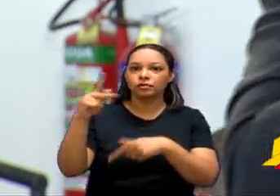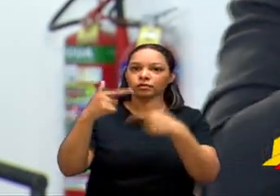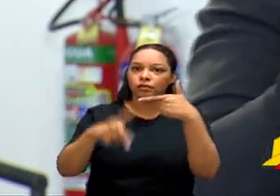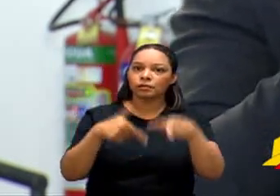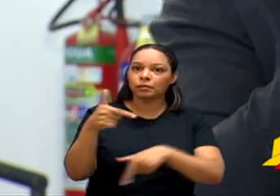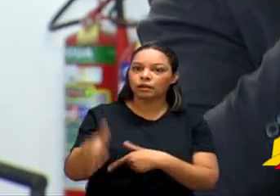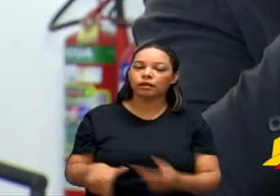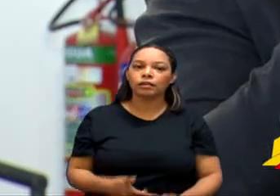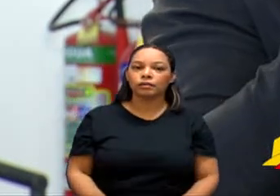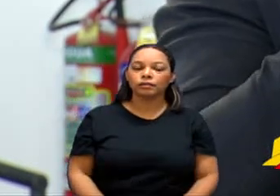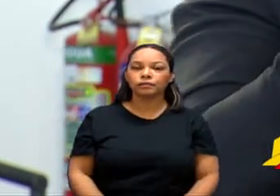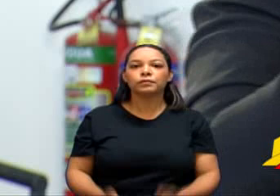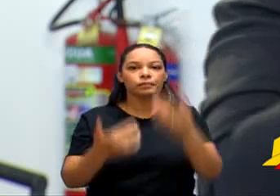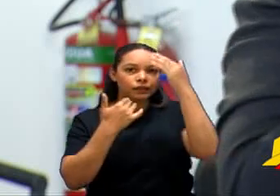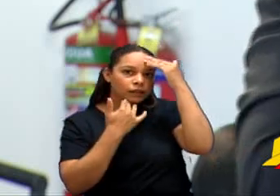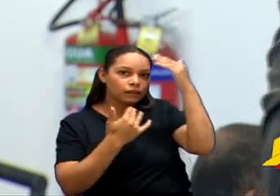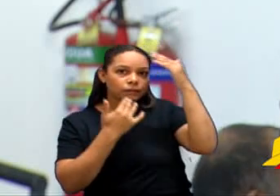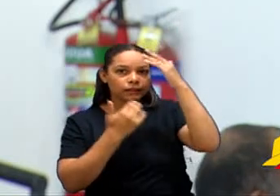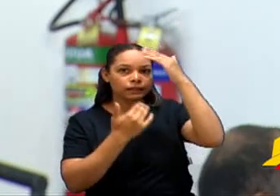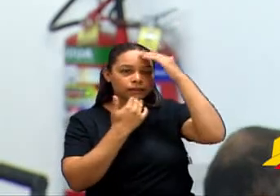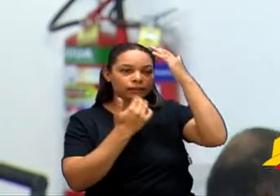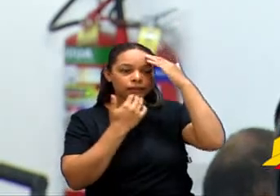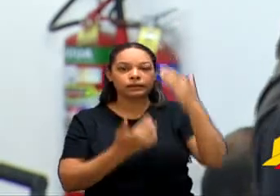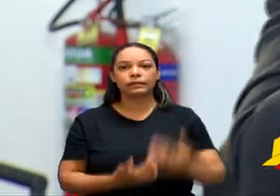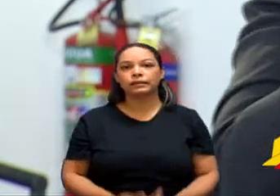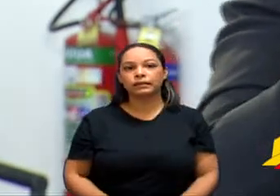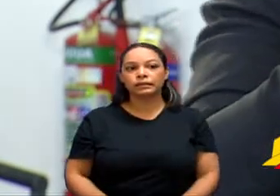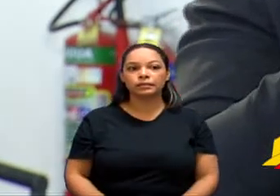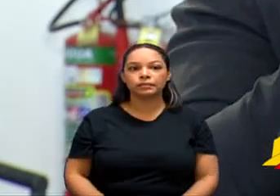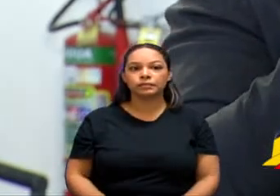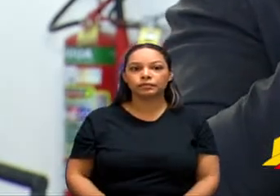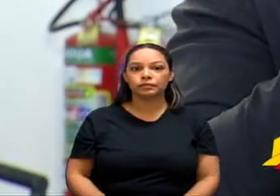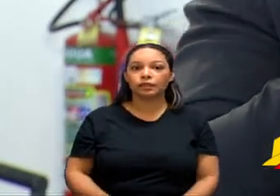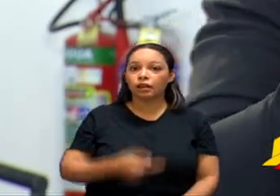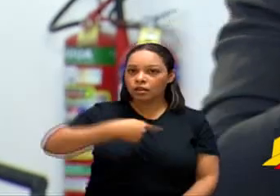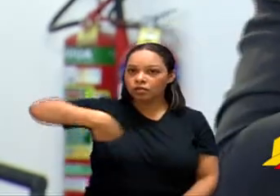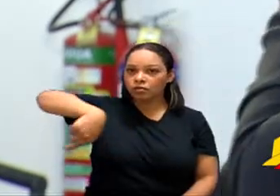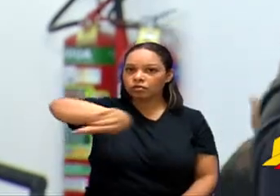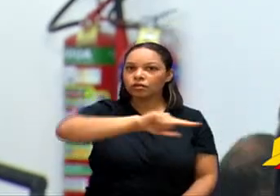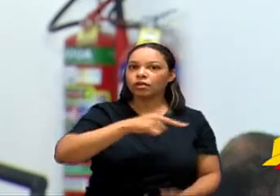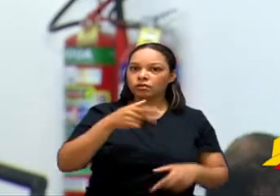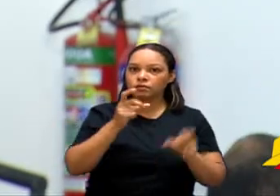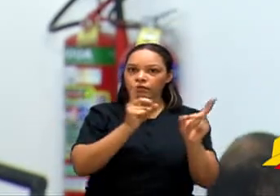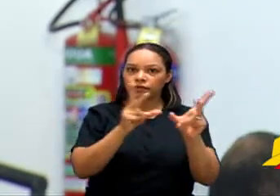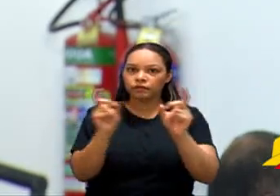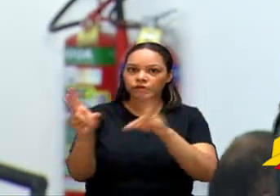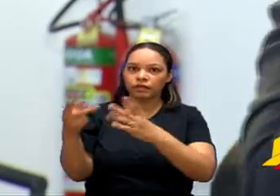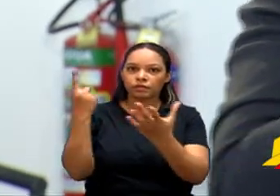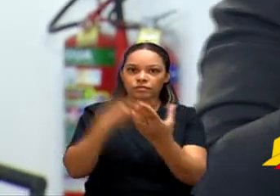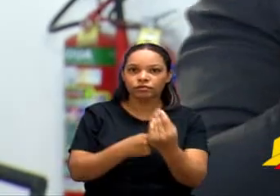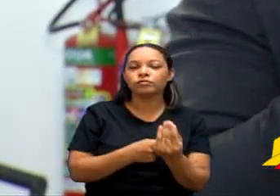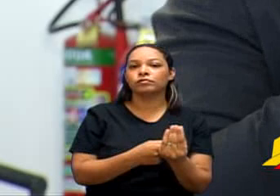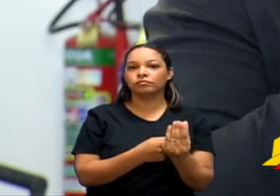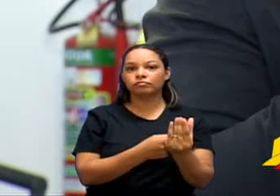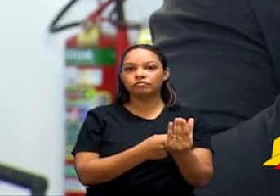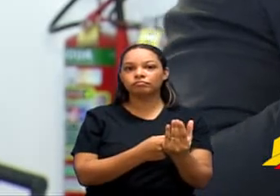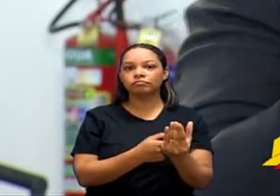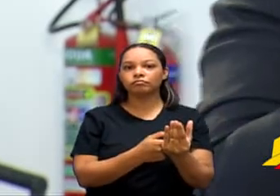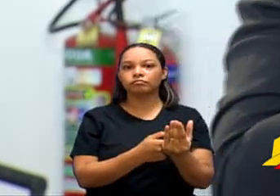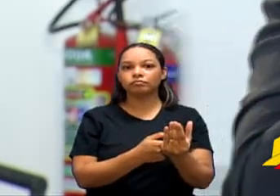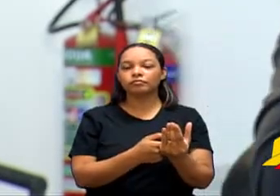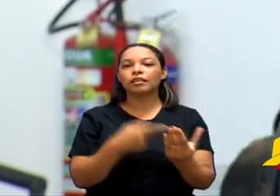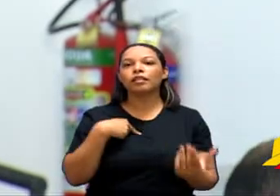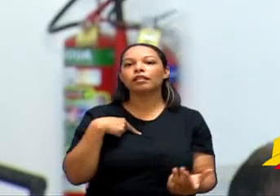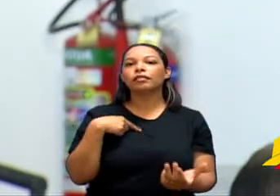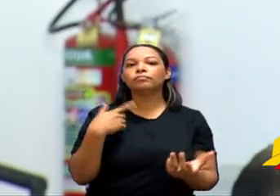João Donizete, agora falar com propriedade, é porque nós que somos vendedores, eu que sou vendedor de cachorrão até hoje, eu me